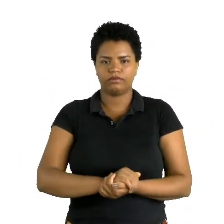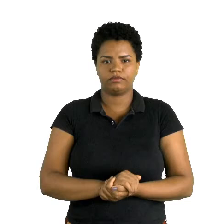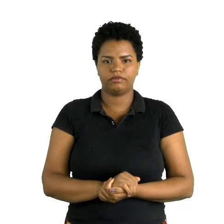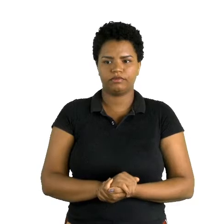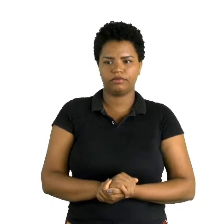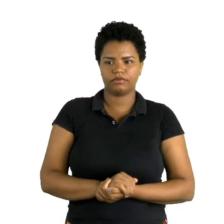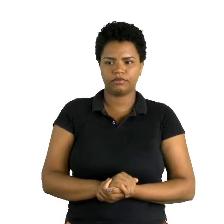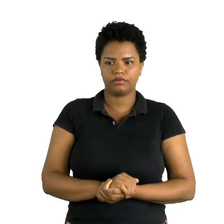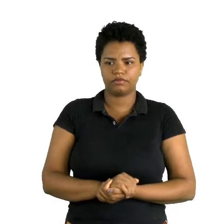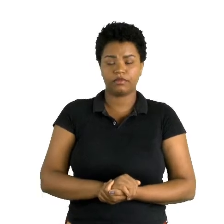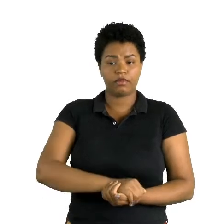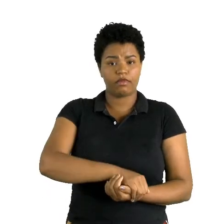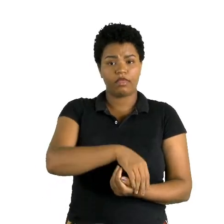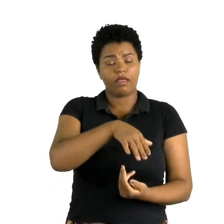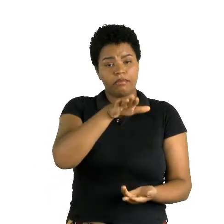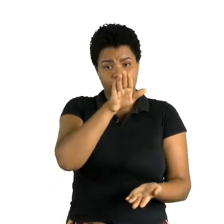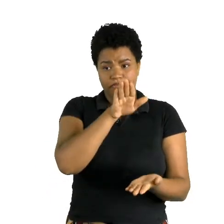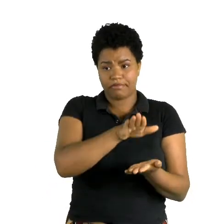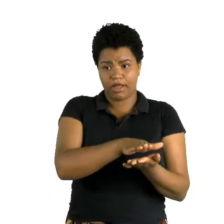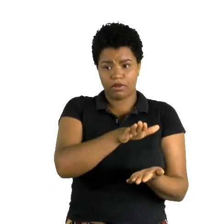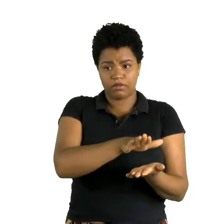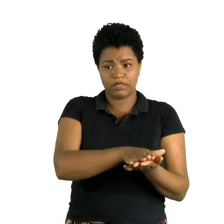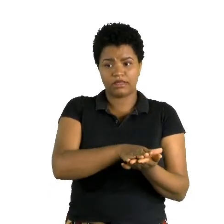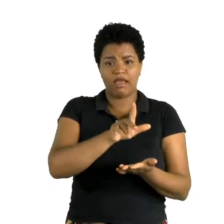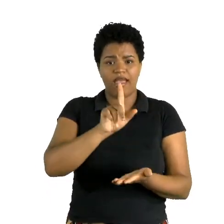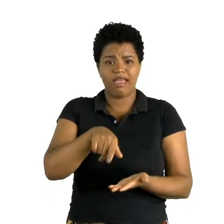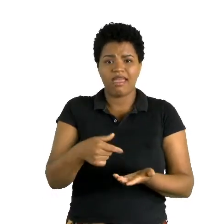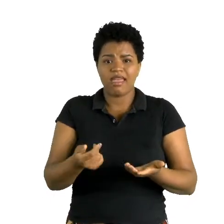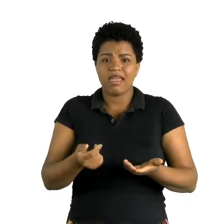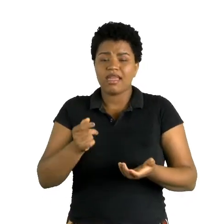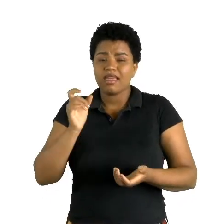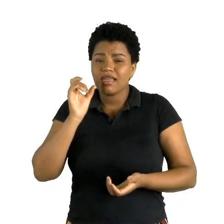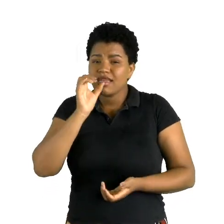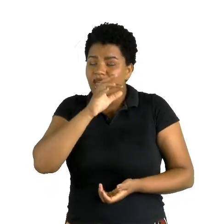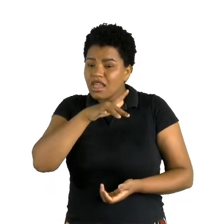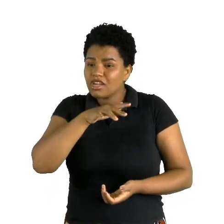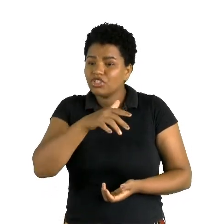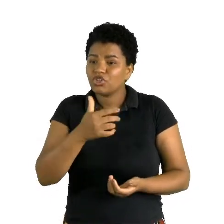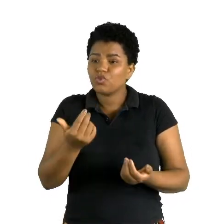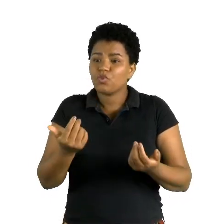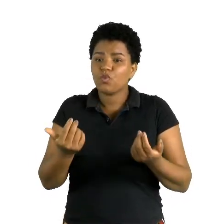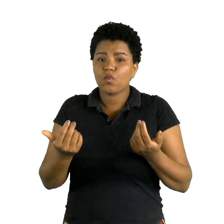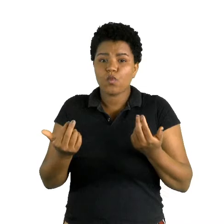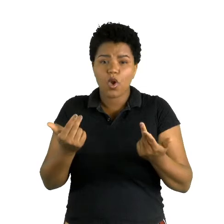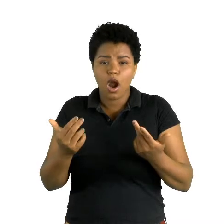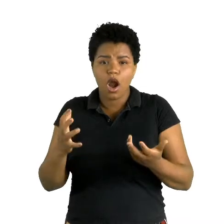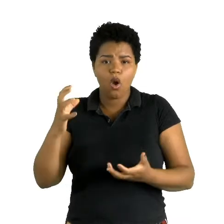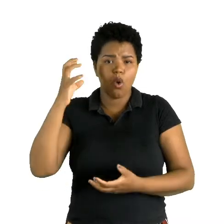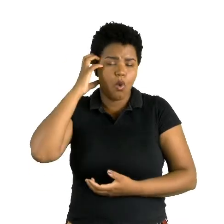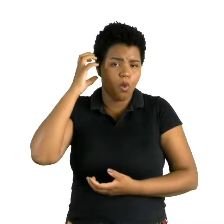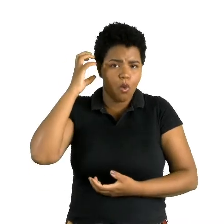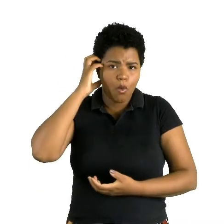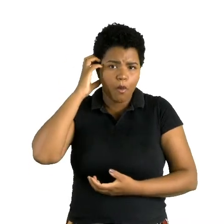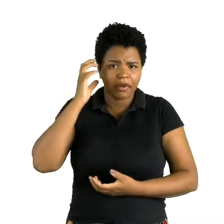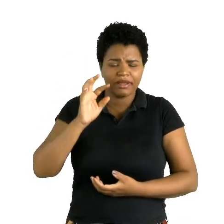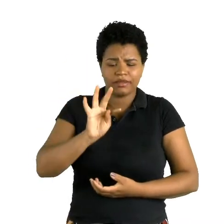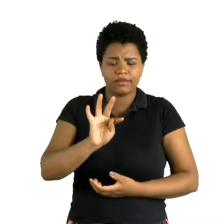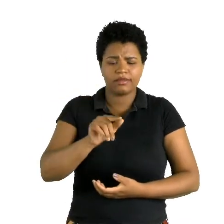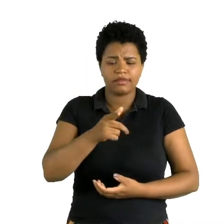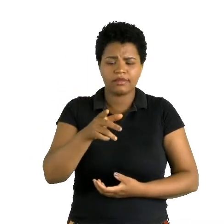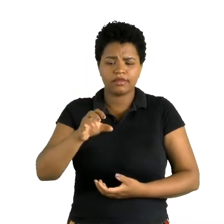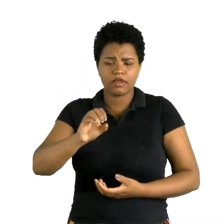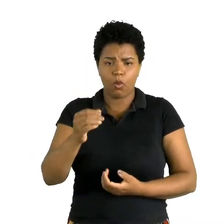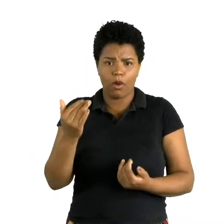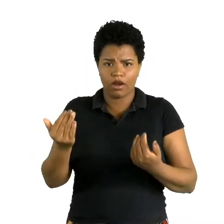hot as Cuiabá. Palmas é tão quente quanto Cuiabá. É tão. Então eu estou